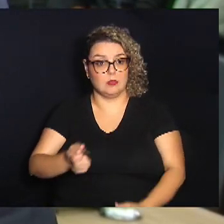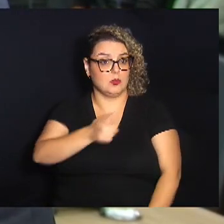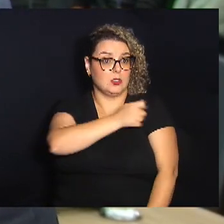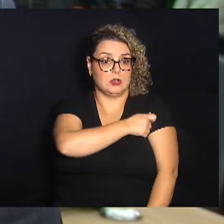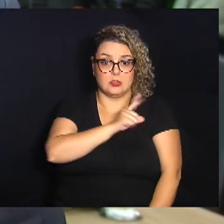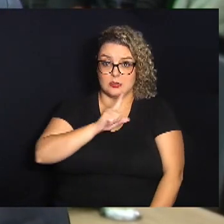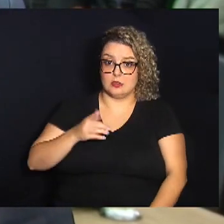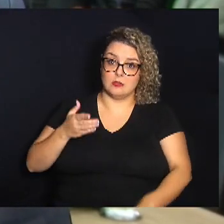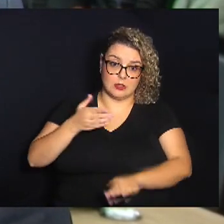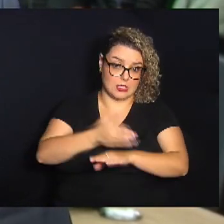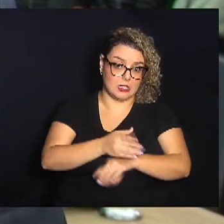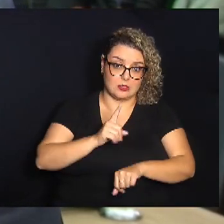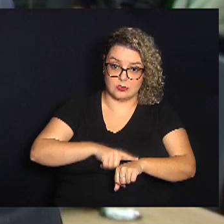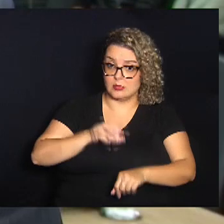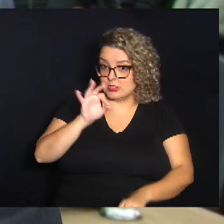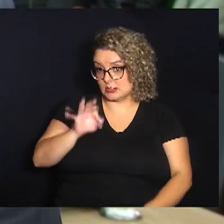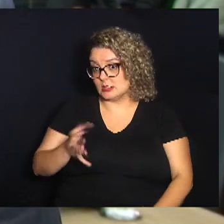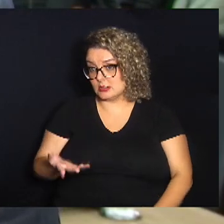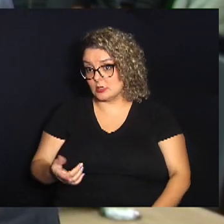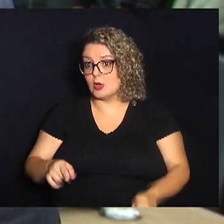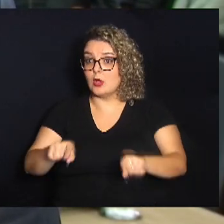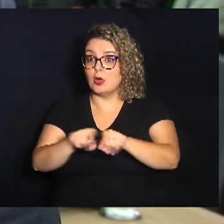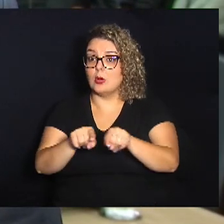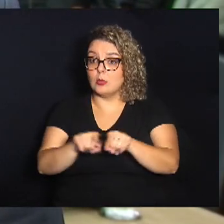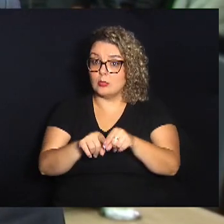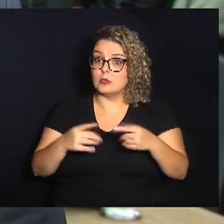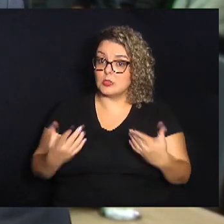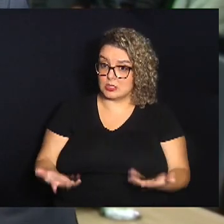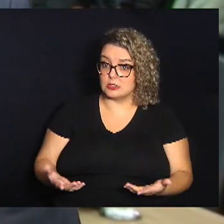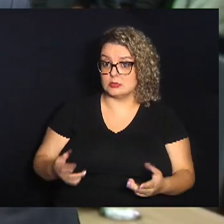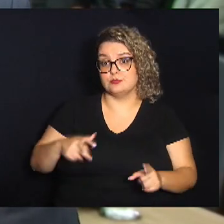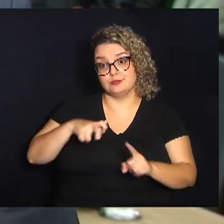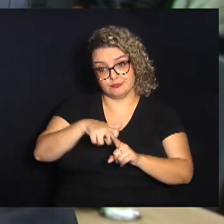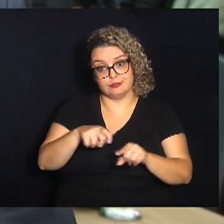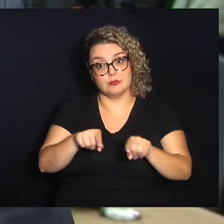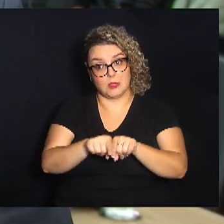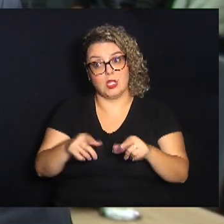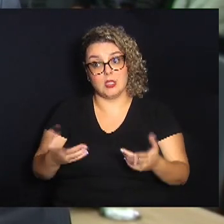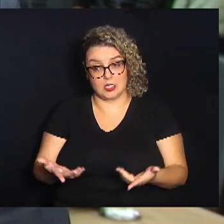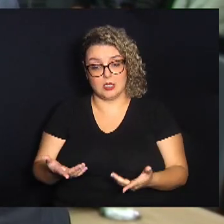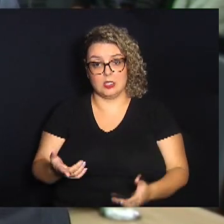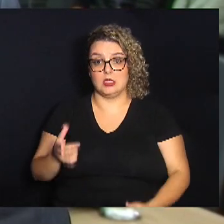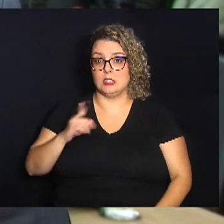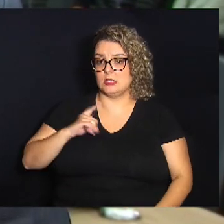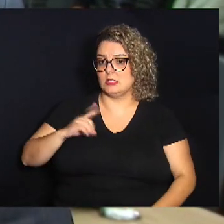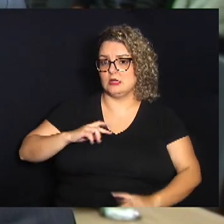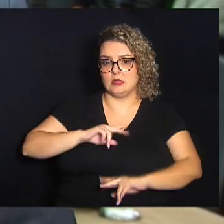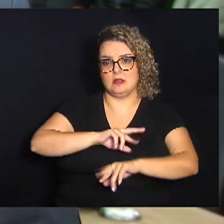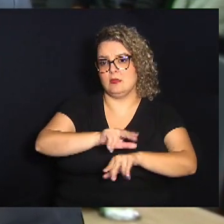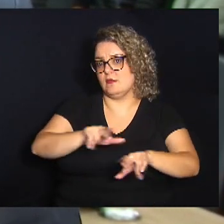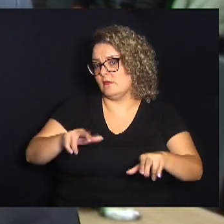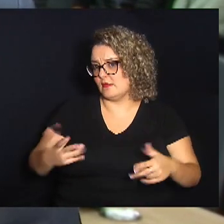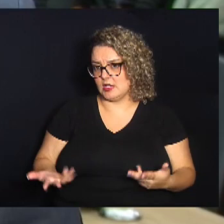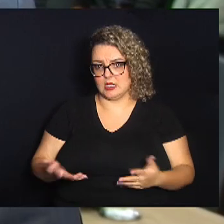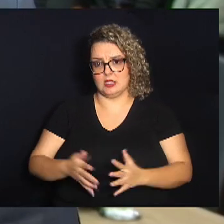horário adequado, como também a questão de acidentes. Ali tem vários